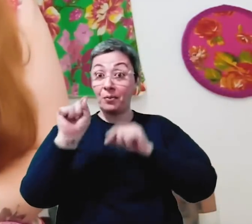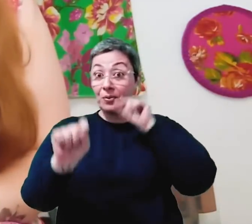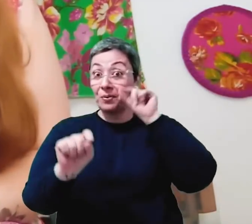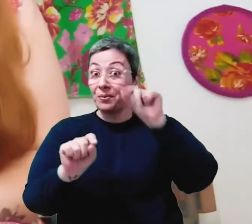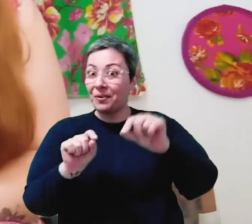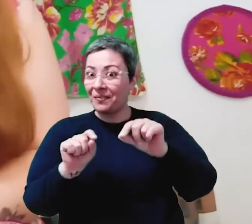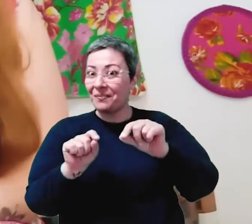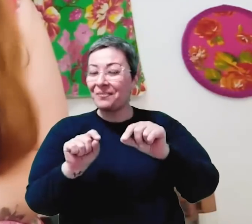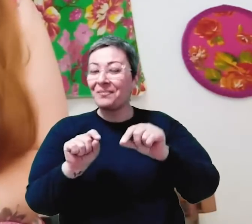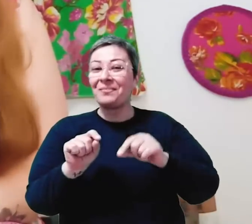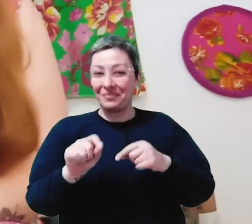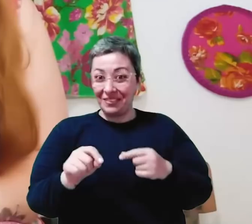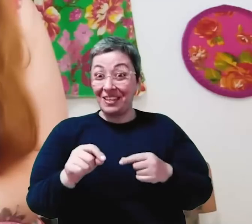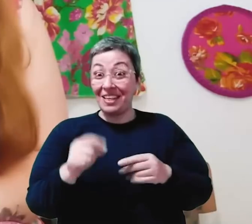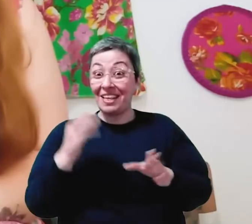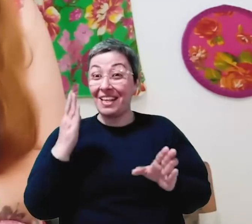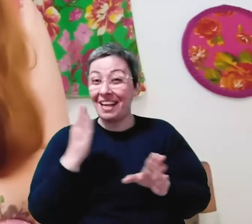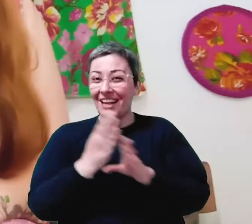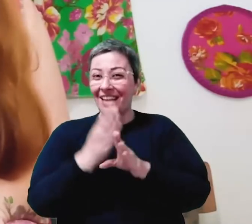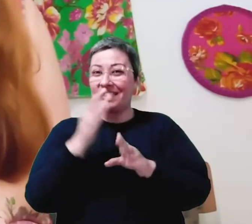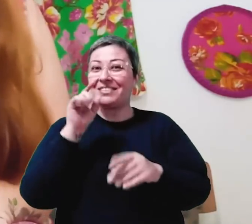Vamos brincar de o que é?